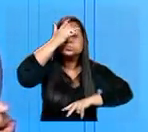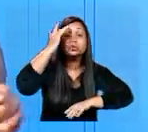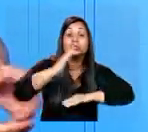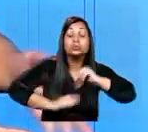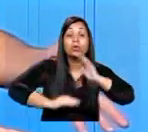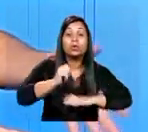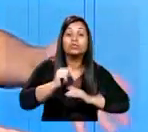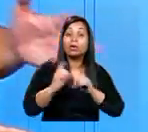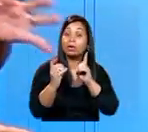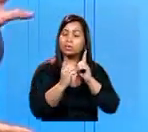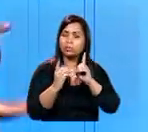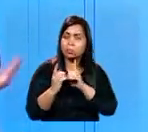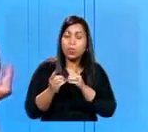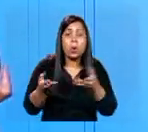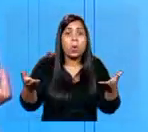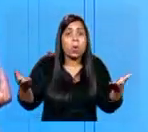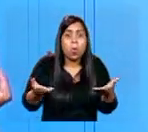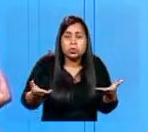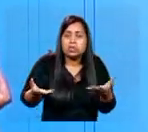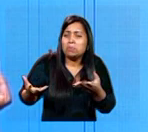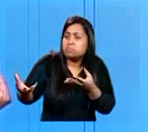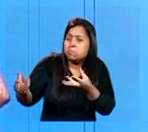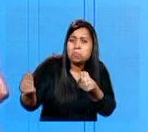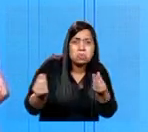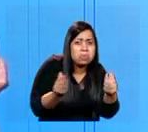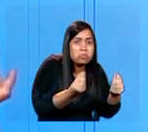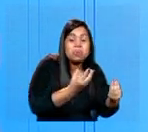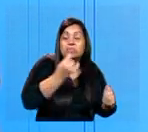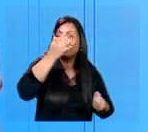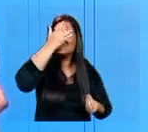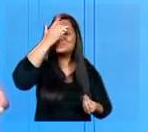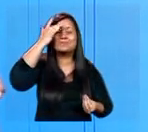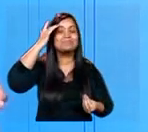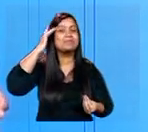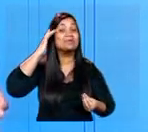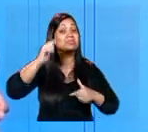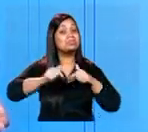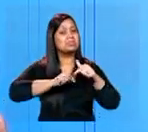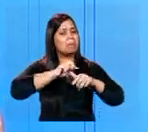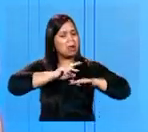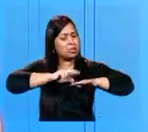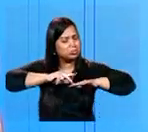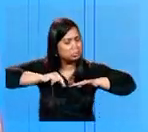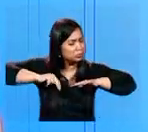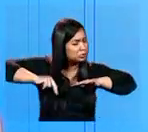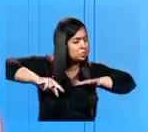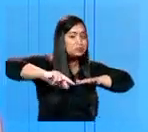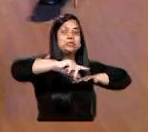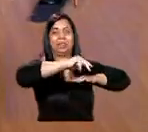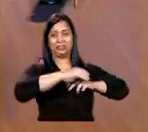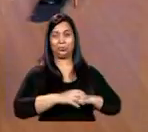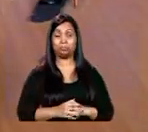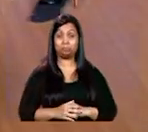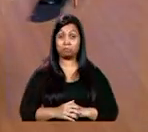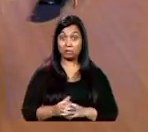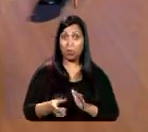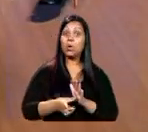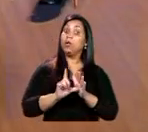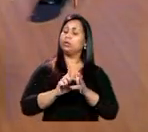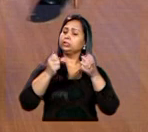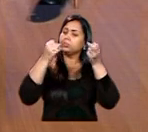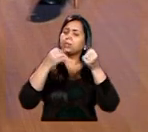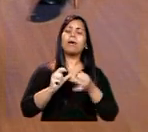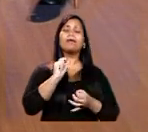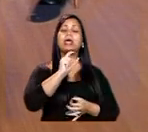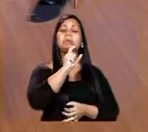que atende e hoje nós temos uma equipe multiprofissional e multidisciplinar que atende no serviço. Tá, antes da gente falar